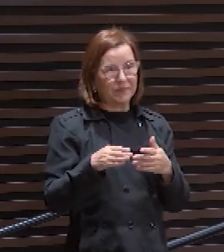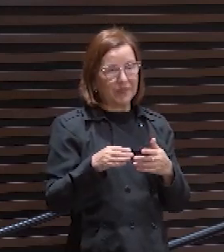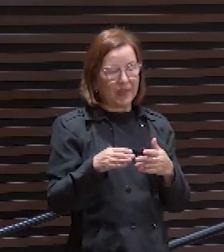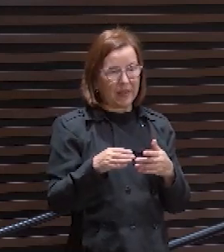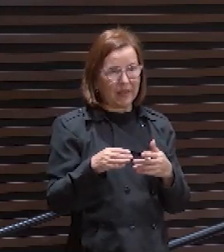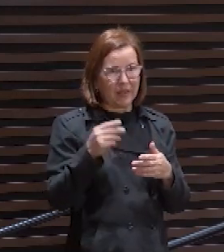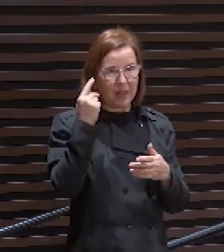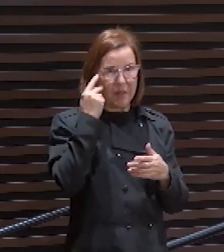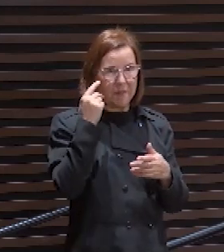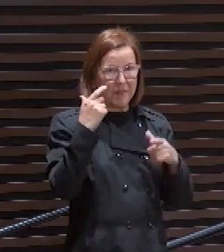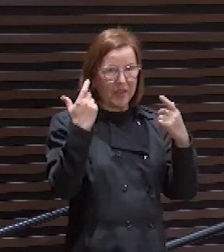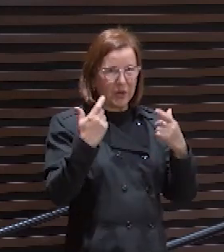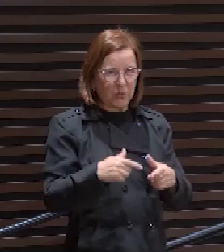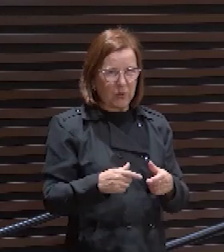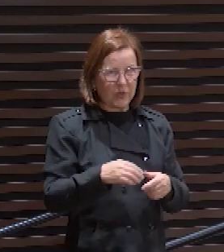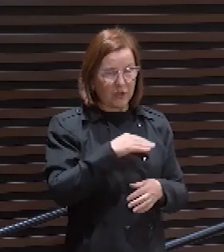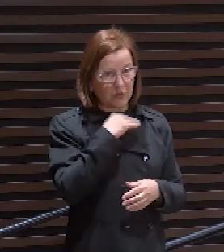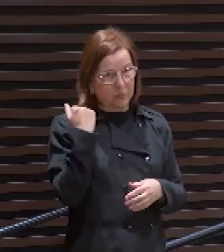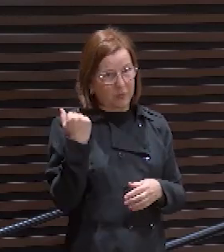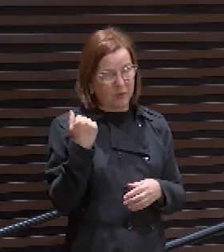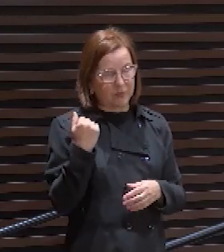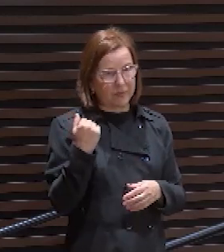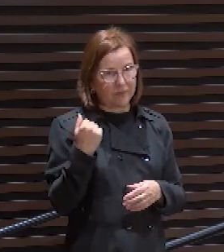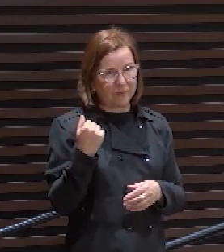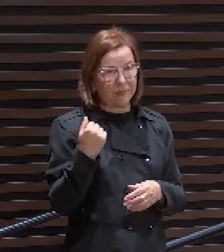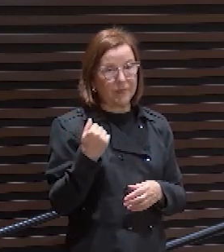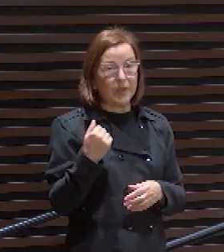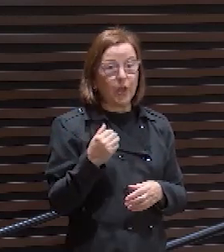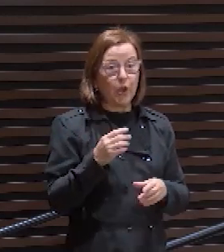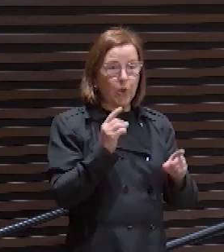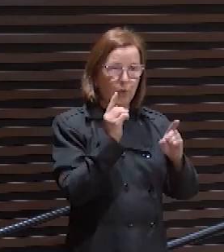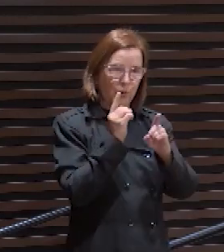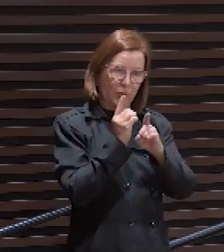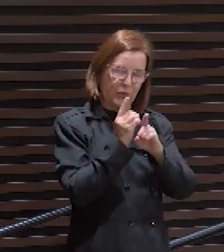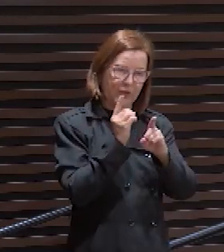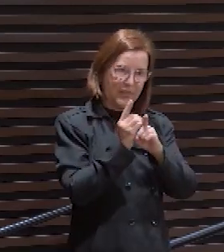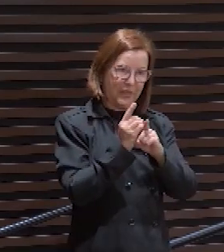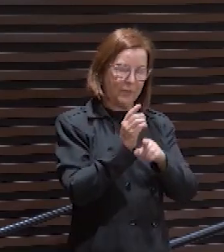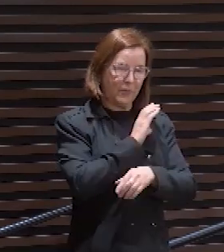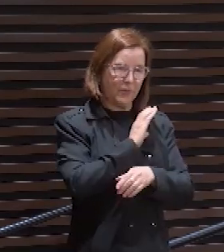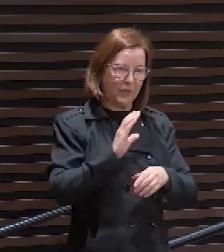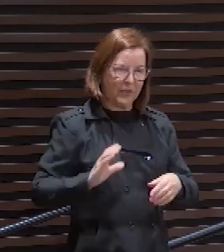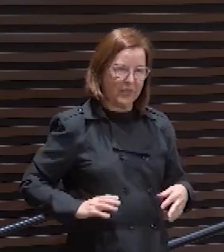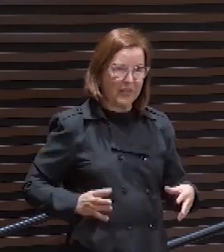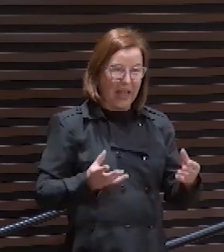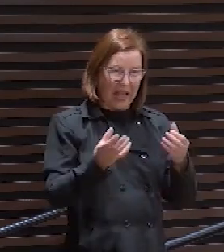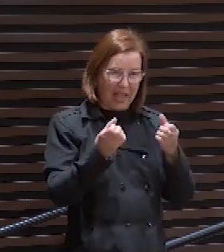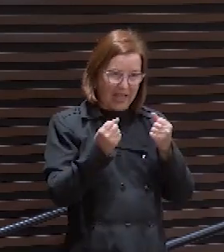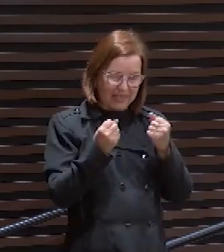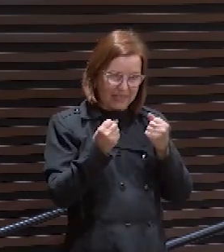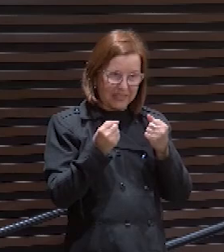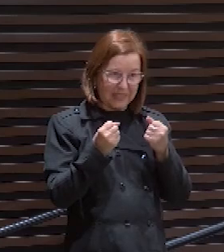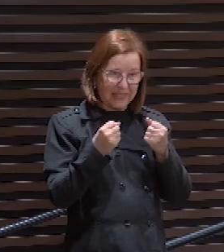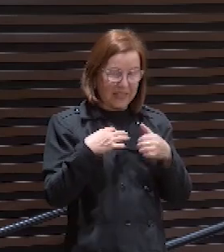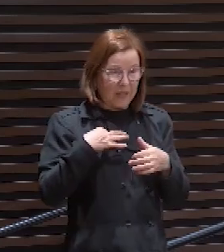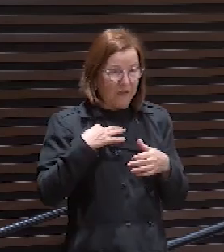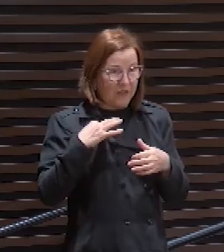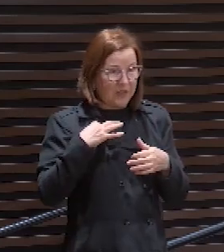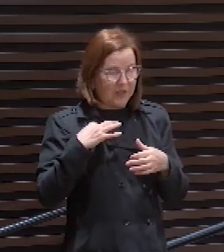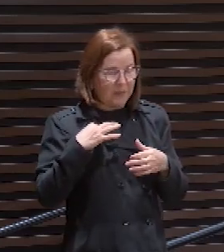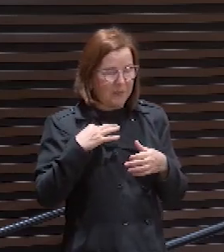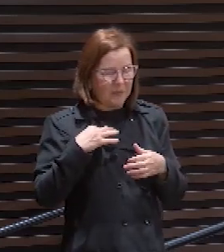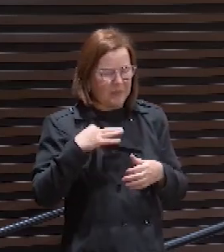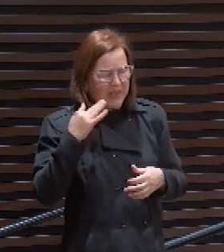faz sob coação, o discípulo de Cristo o faz voluntariamente. Ele aceita voluntária e decisivamente a dor,